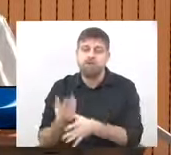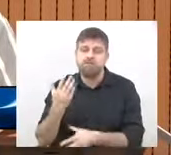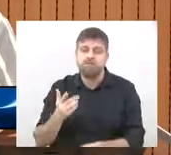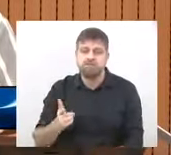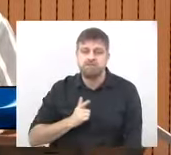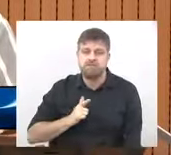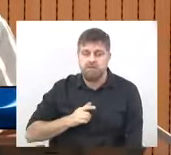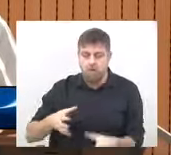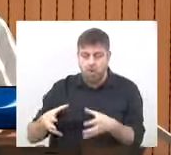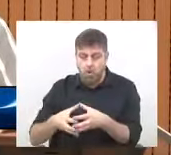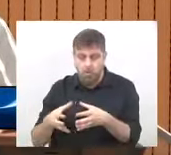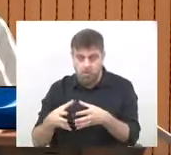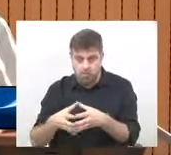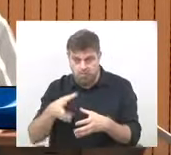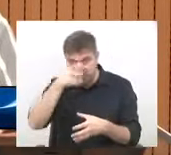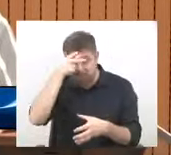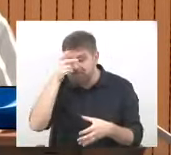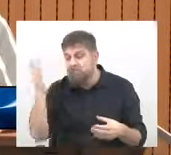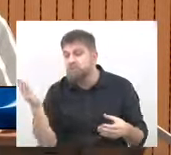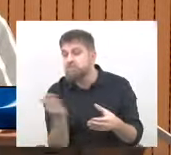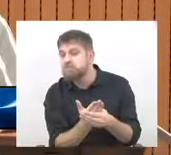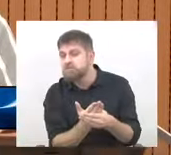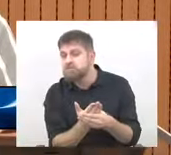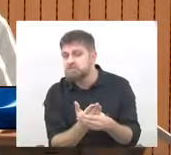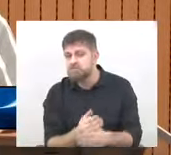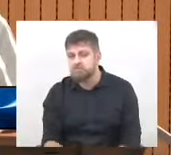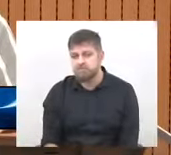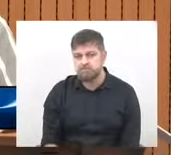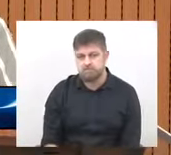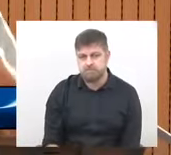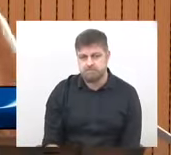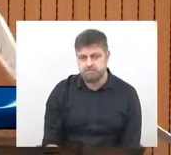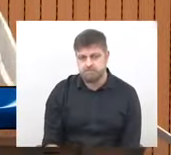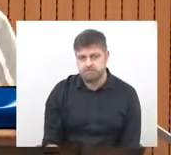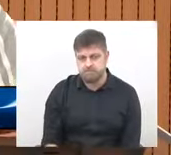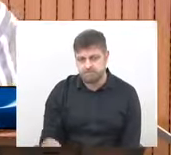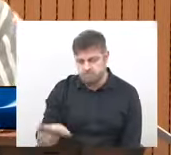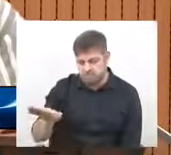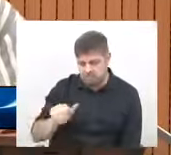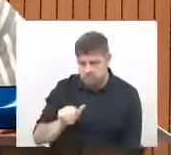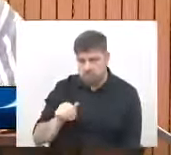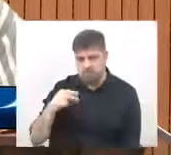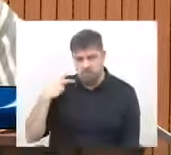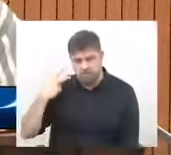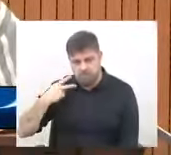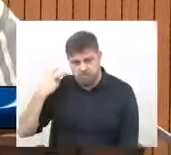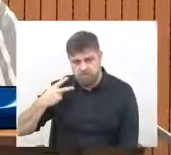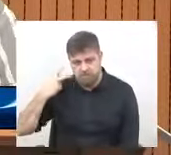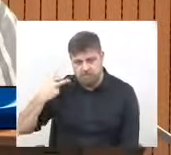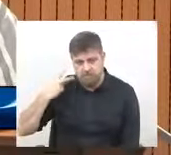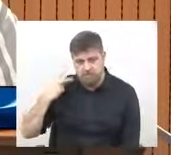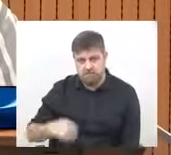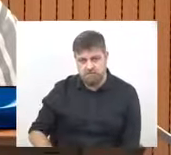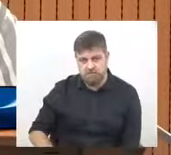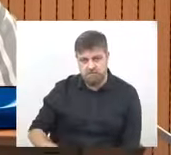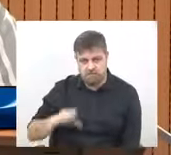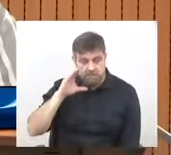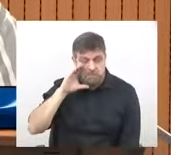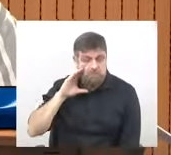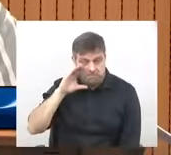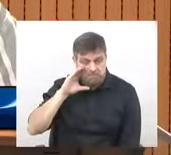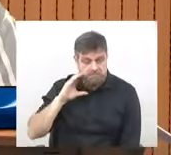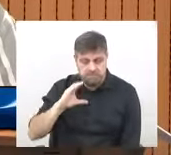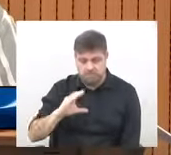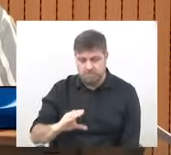andamento da comissão processante. Eu dialoguei aqui com o vereador Luiz